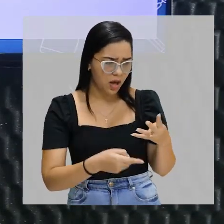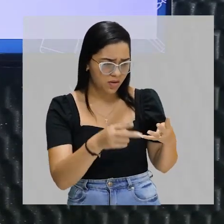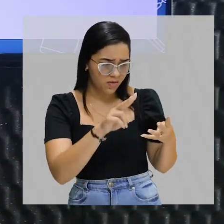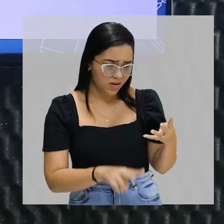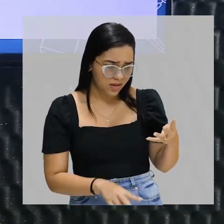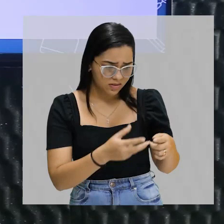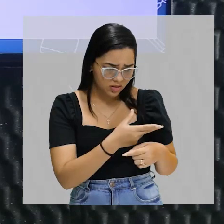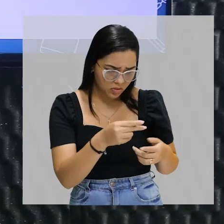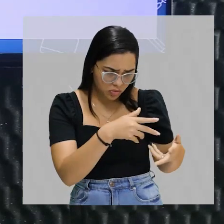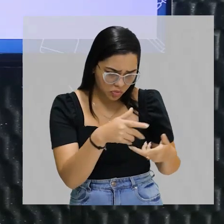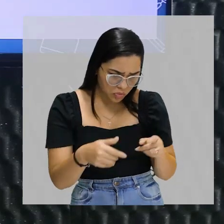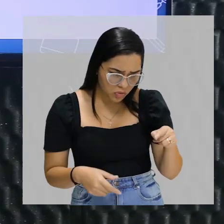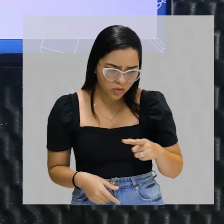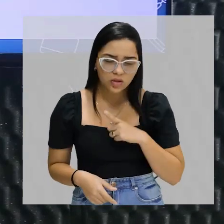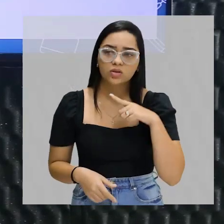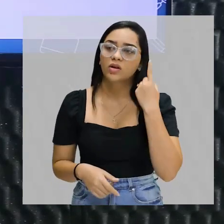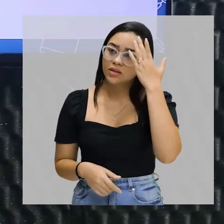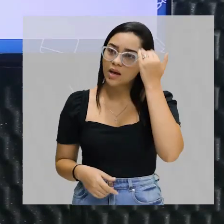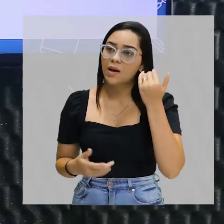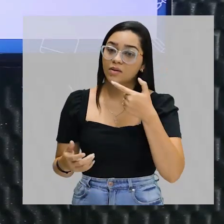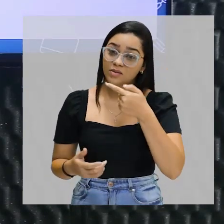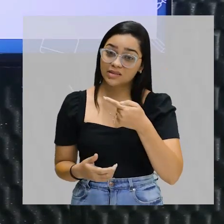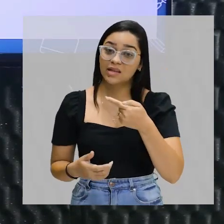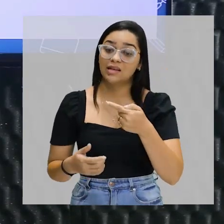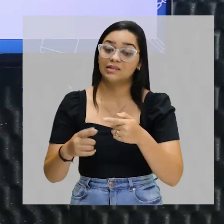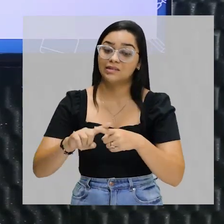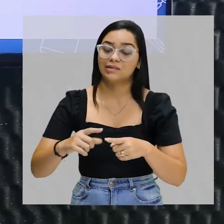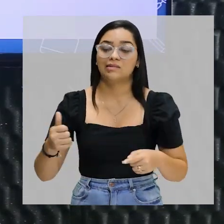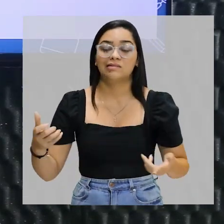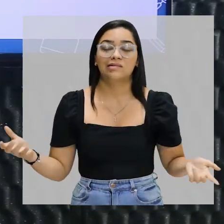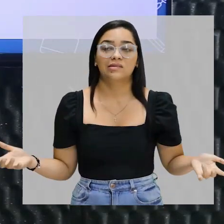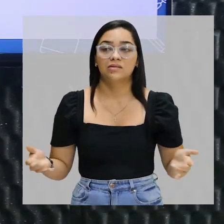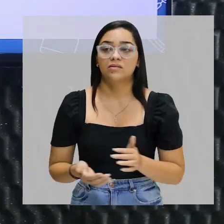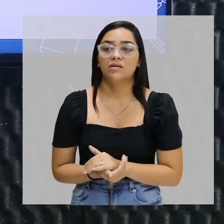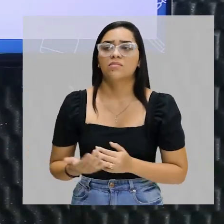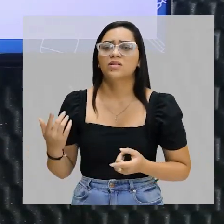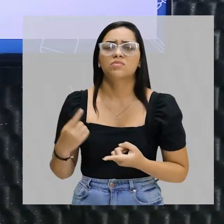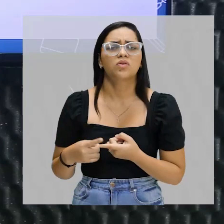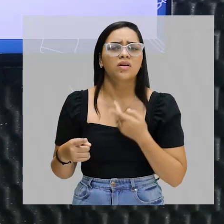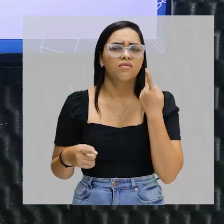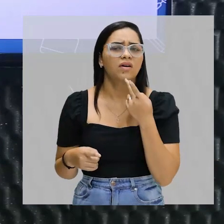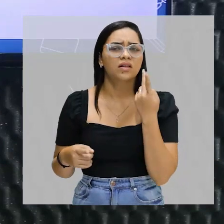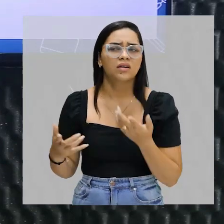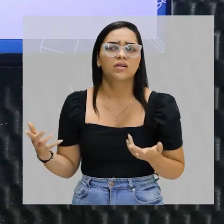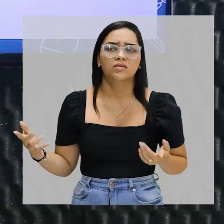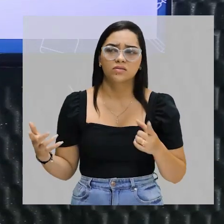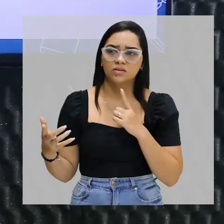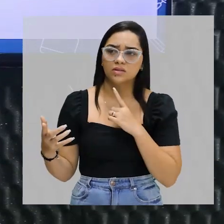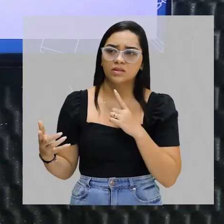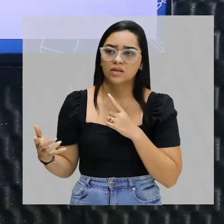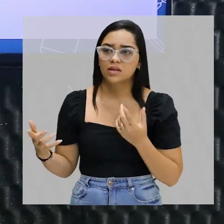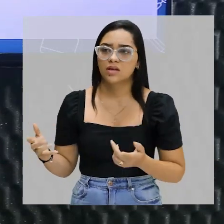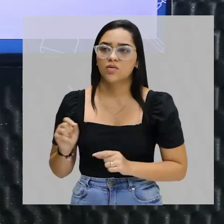vezes campeã do mundo né inclusive nós sabemos bem disso né 7 a 1 aí na cabeça mas por que que ele tá dizendo que a Alemanha seria ali